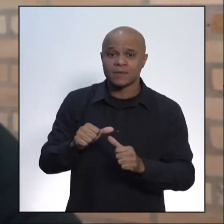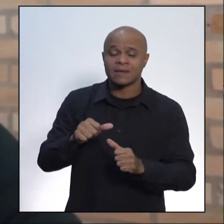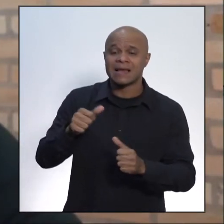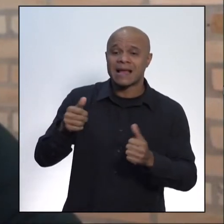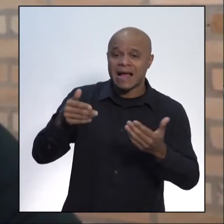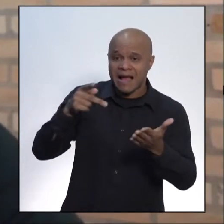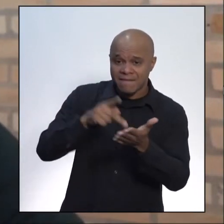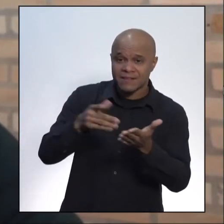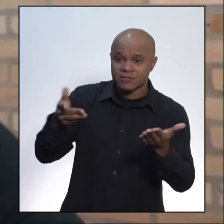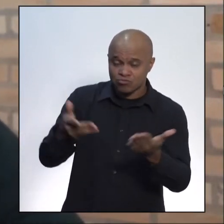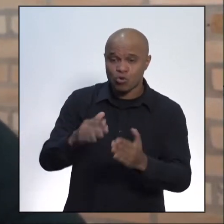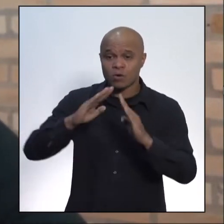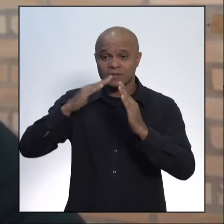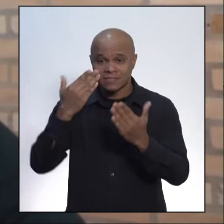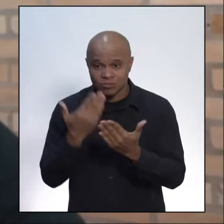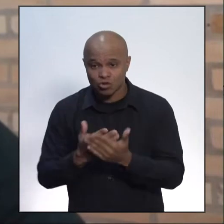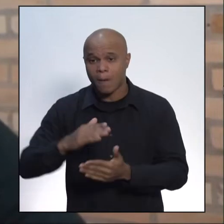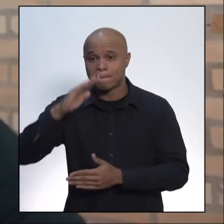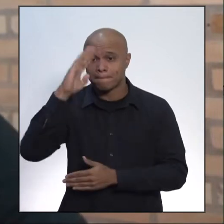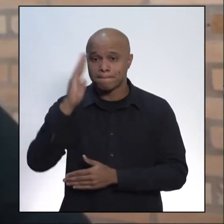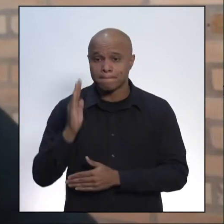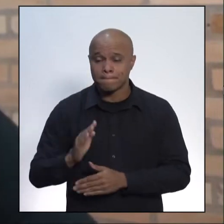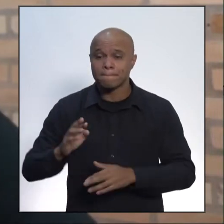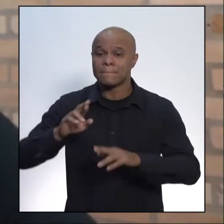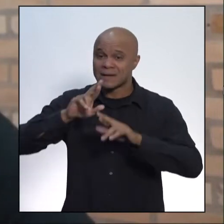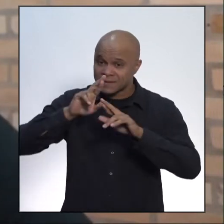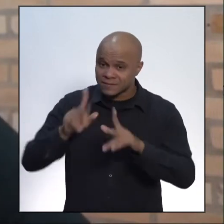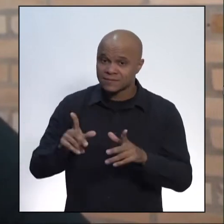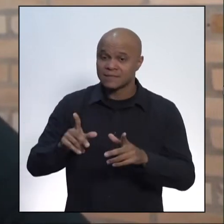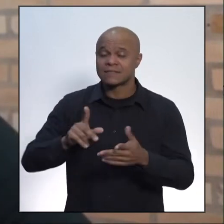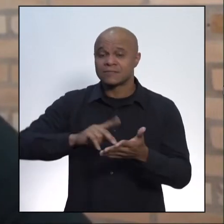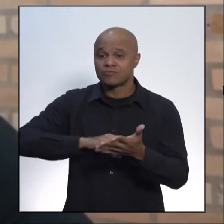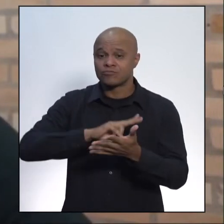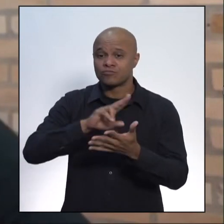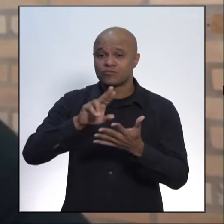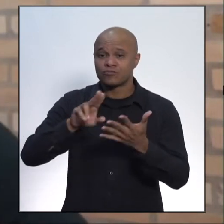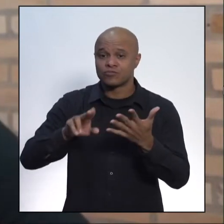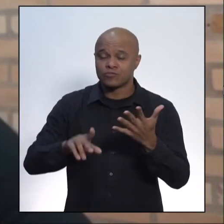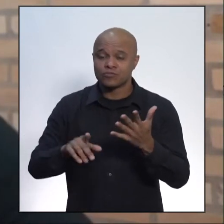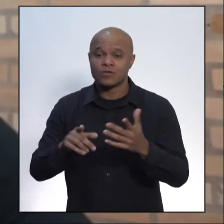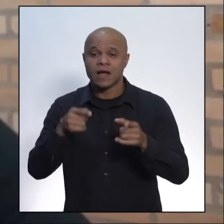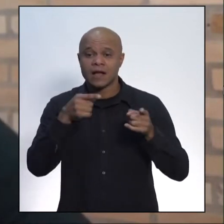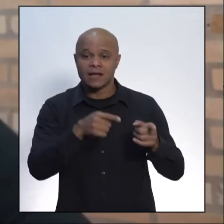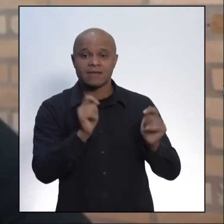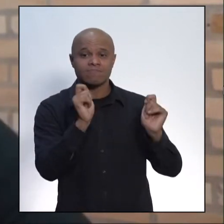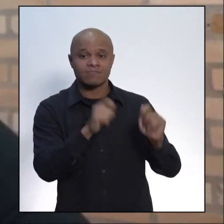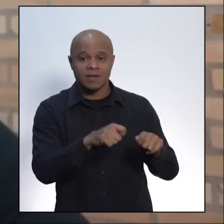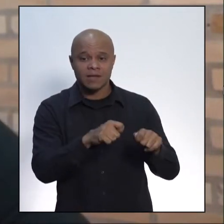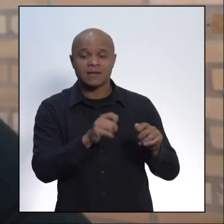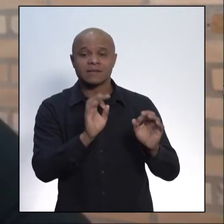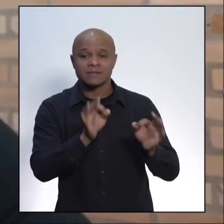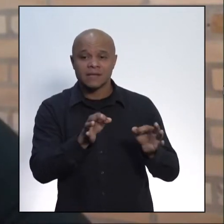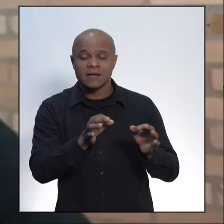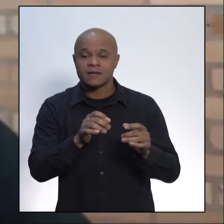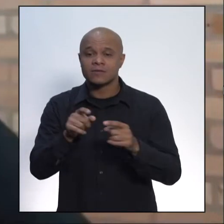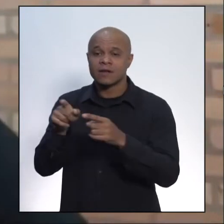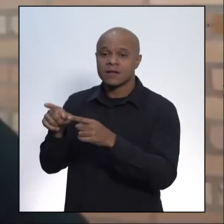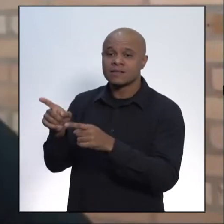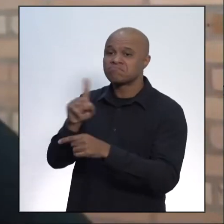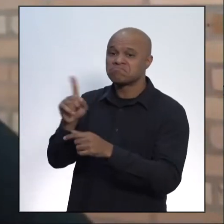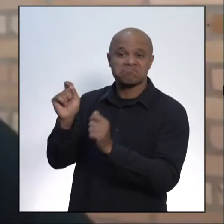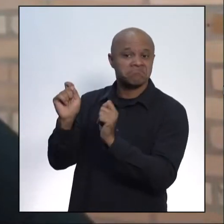das escolas do Brasil são muito diversas. E, às vezes, o que funciona para um não funciona para outro. Mas eu posso me inspirar, eu posso adaptar, eu